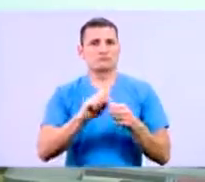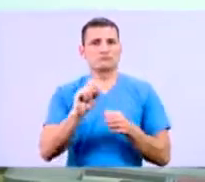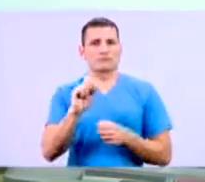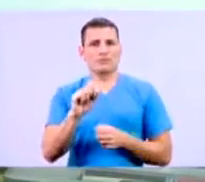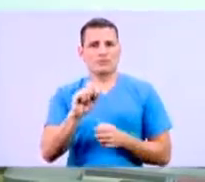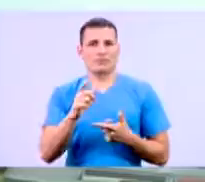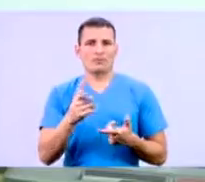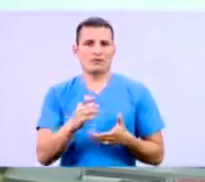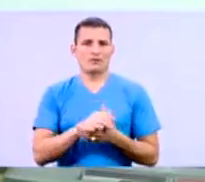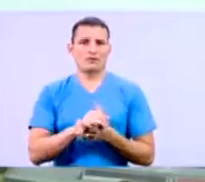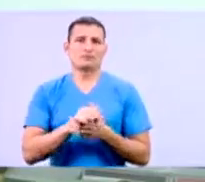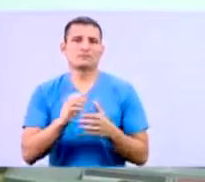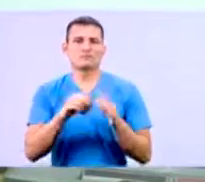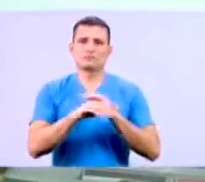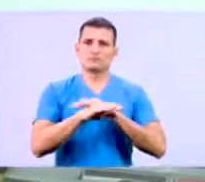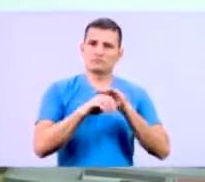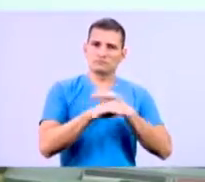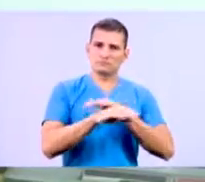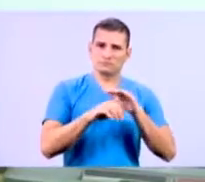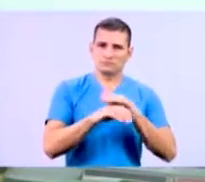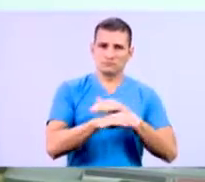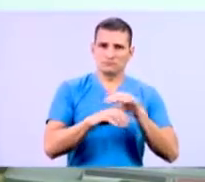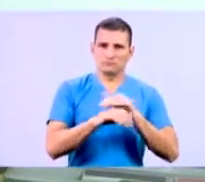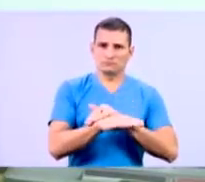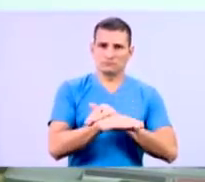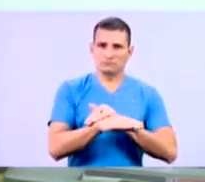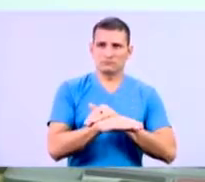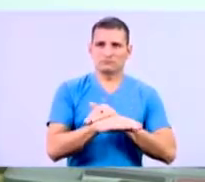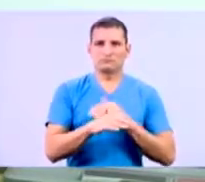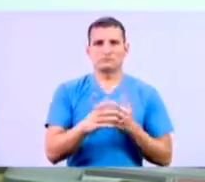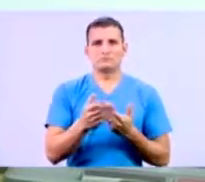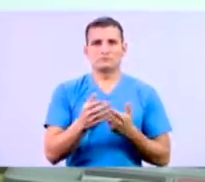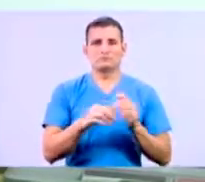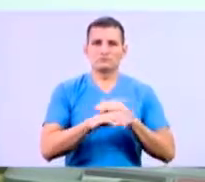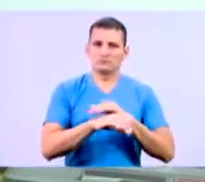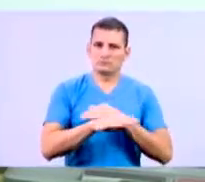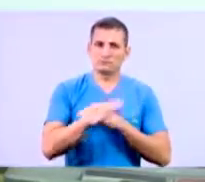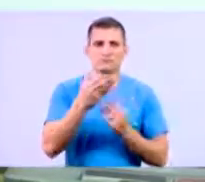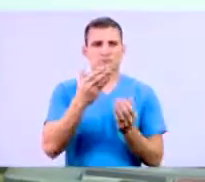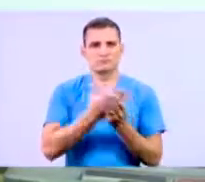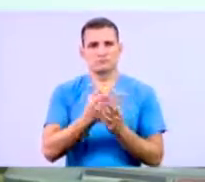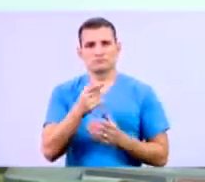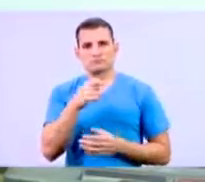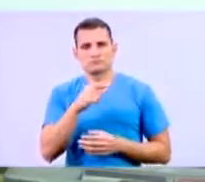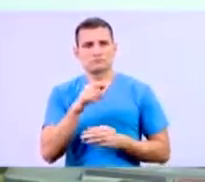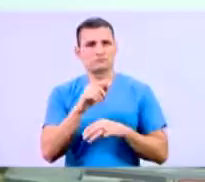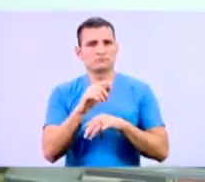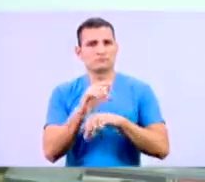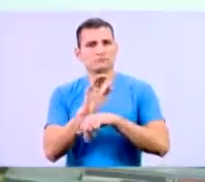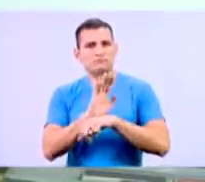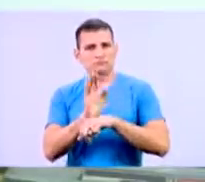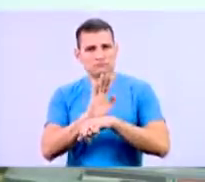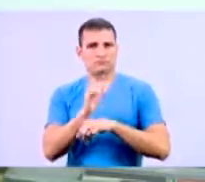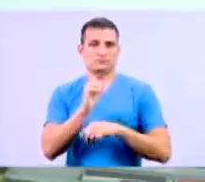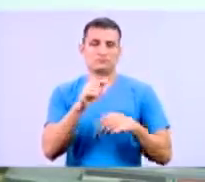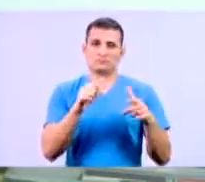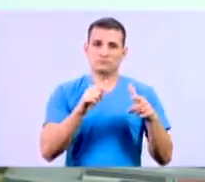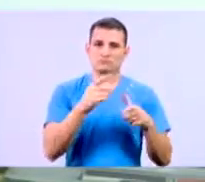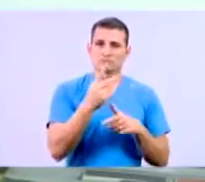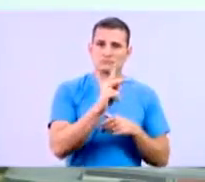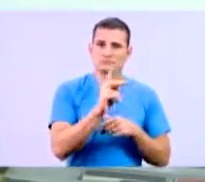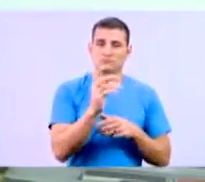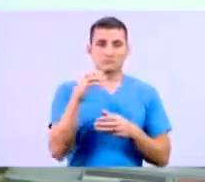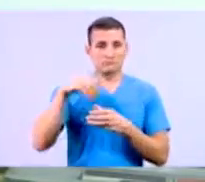né, que armazenasse parte dos arquivos aí desses vídeos, não necessariamente o serviço deles está